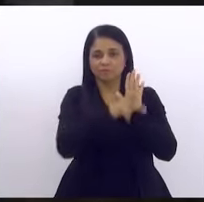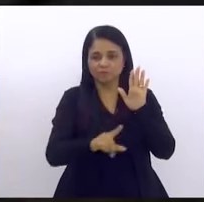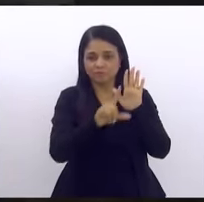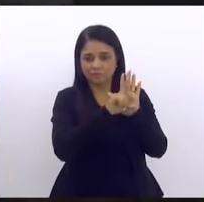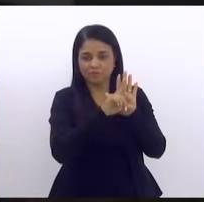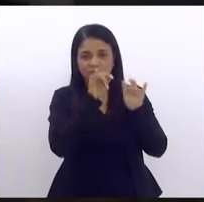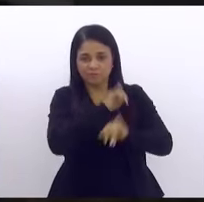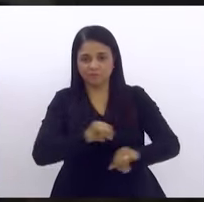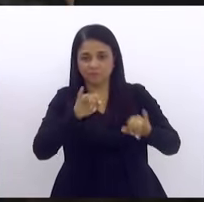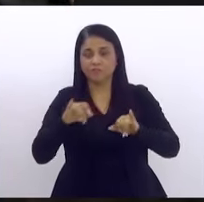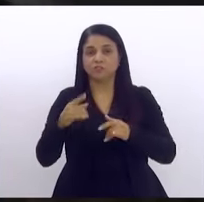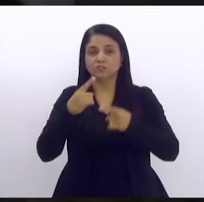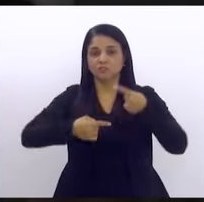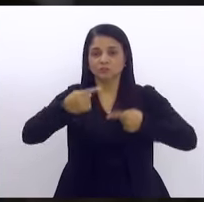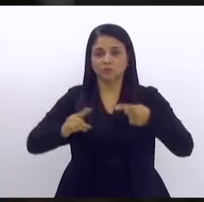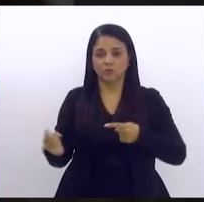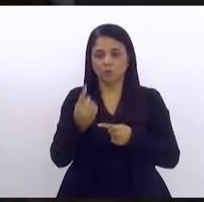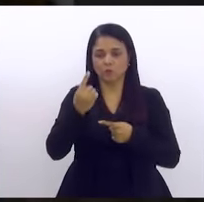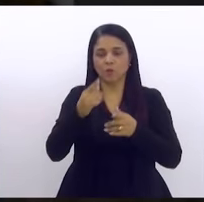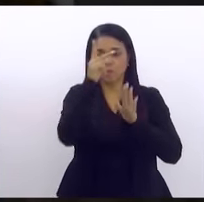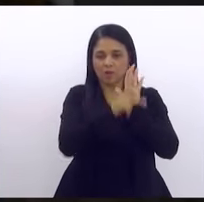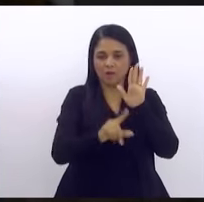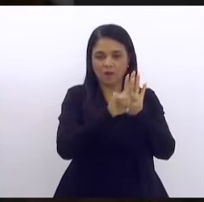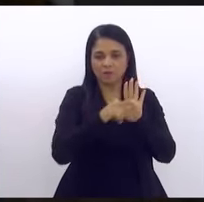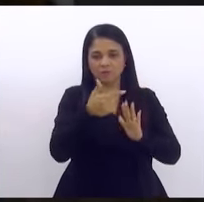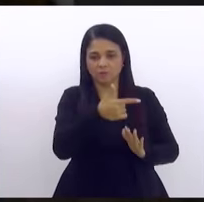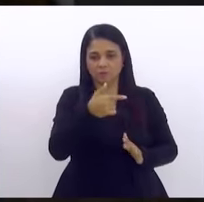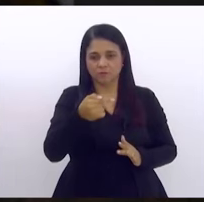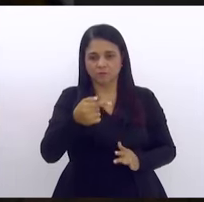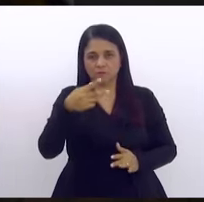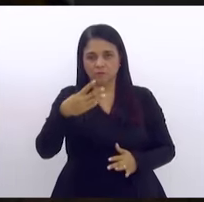urgência, em discussão única, projeto de lei número